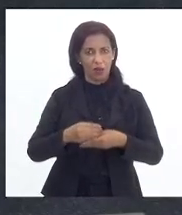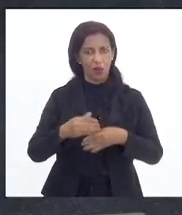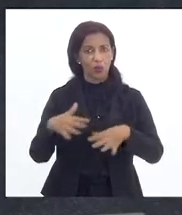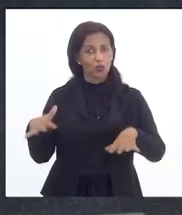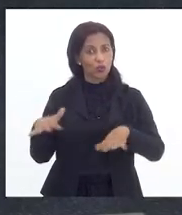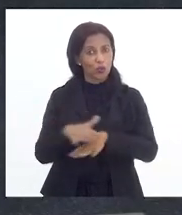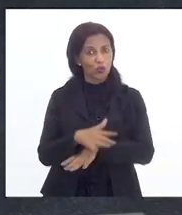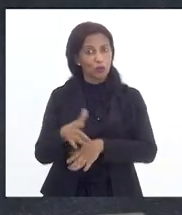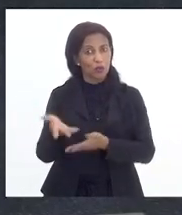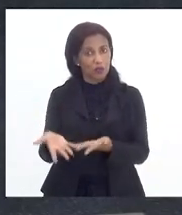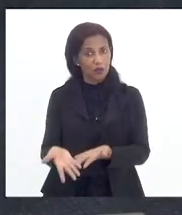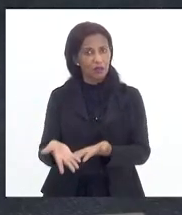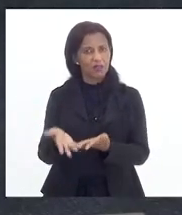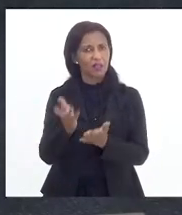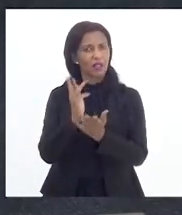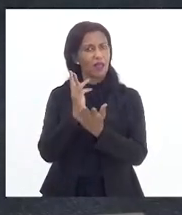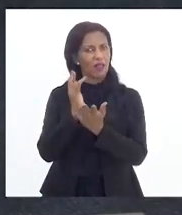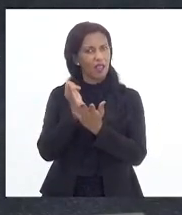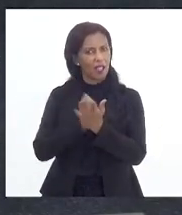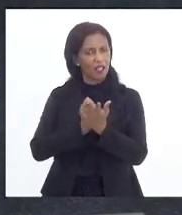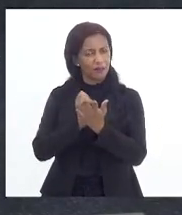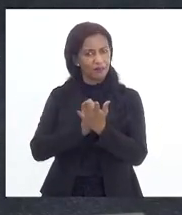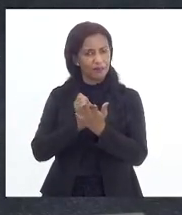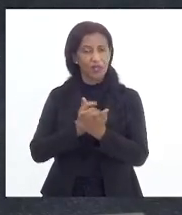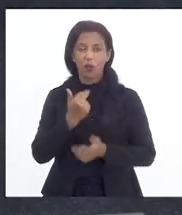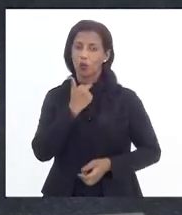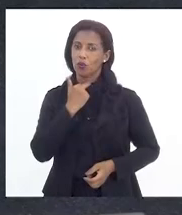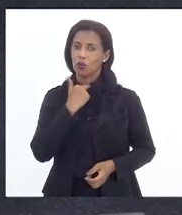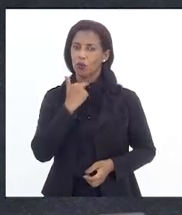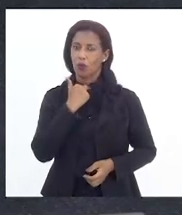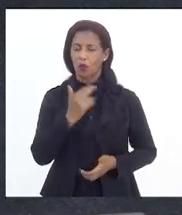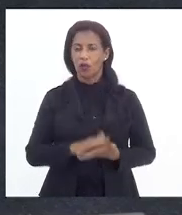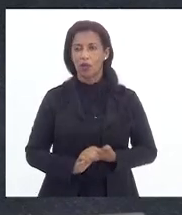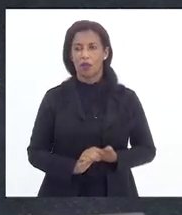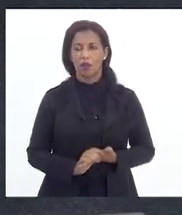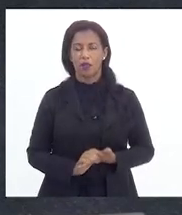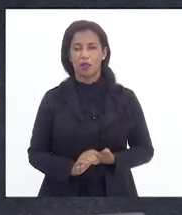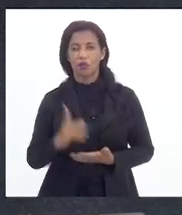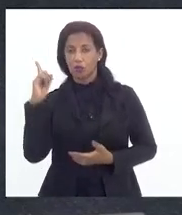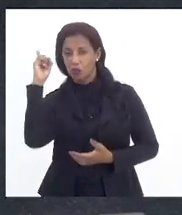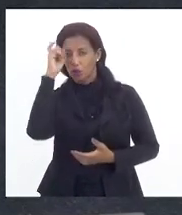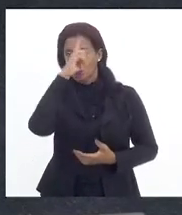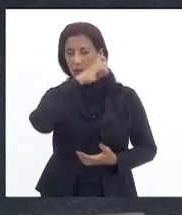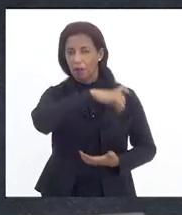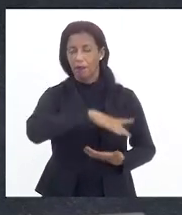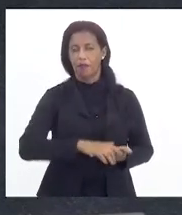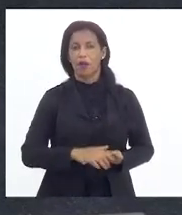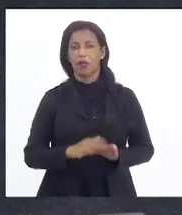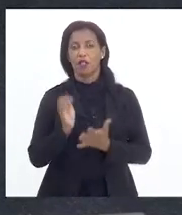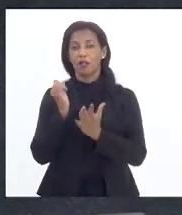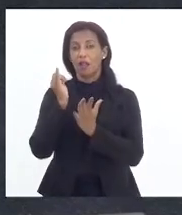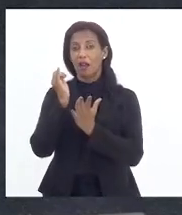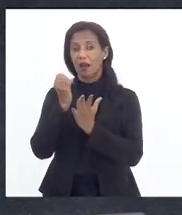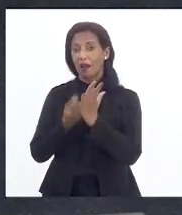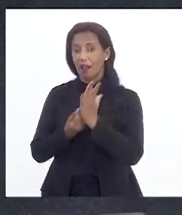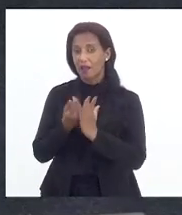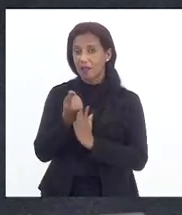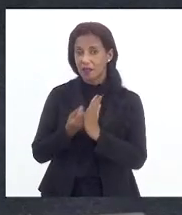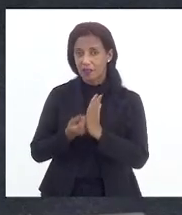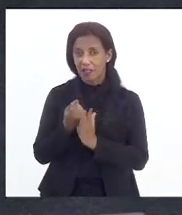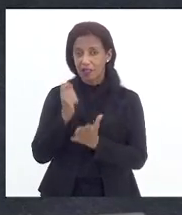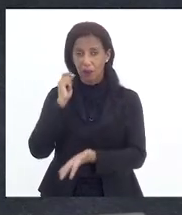submissa Esse regime então não se pode diante de uma dificuldade da receita